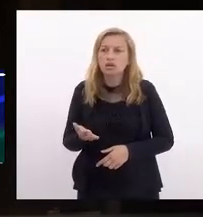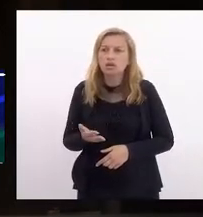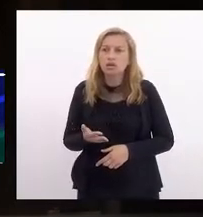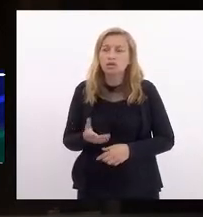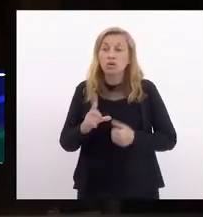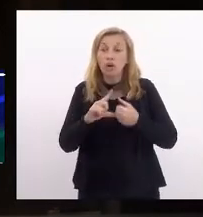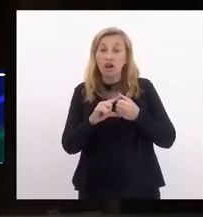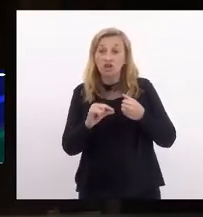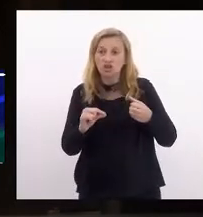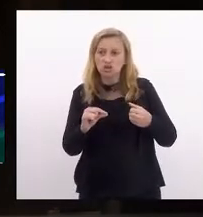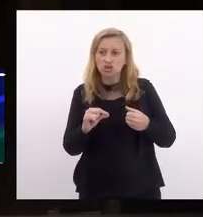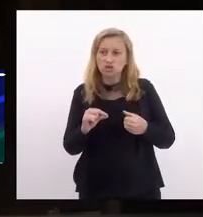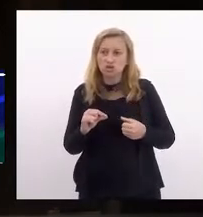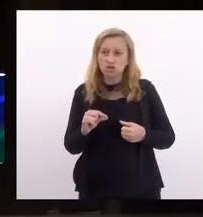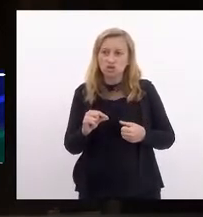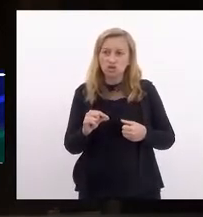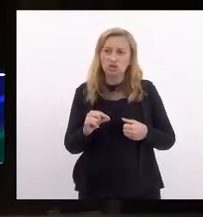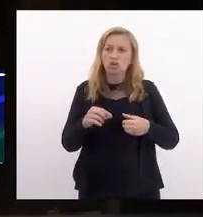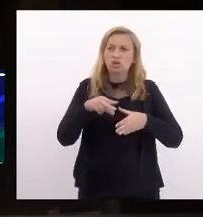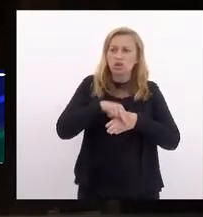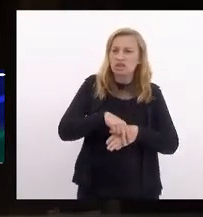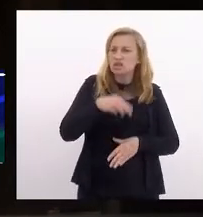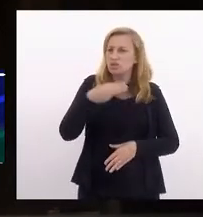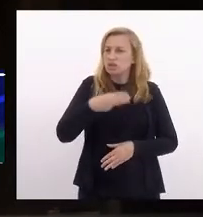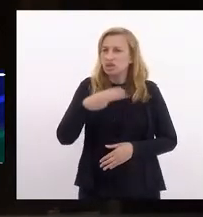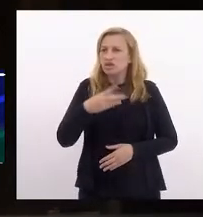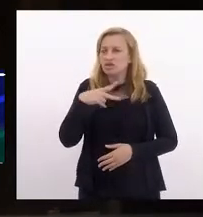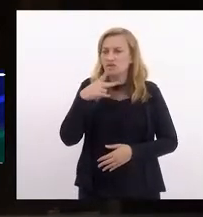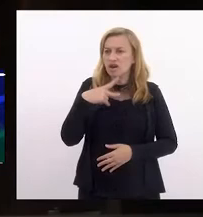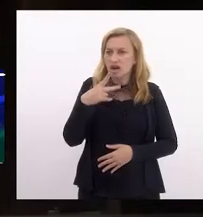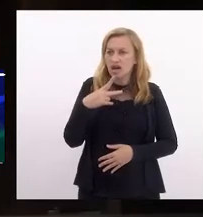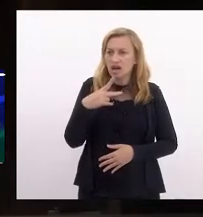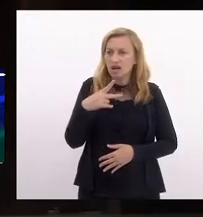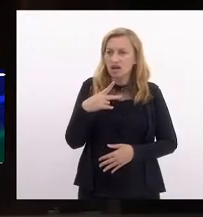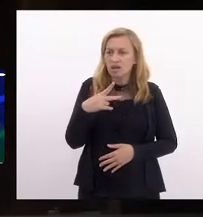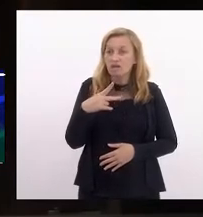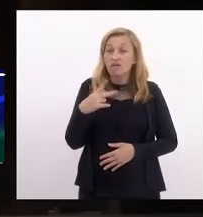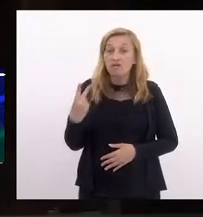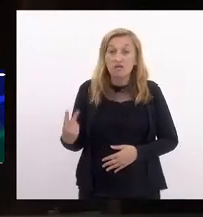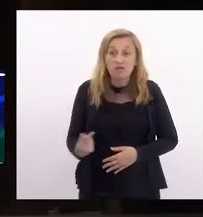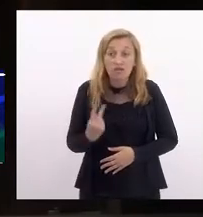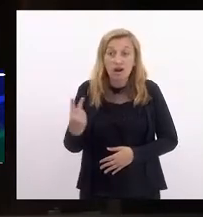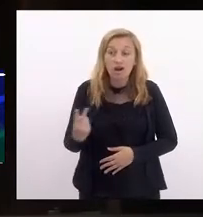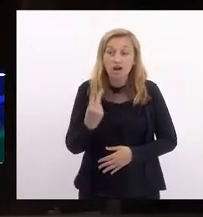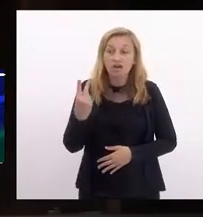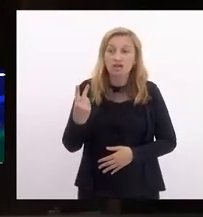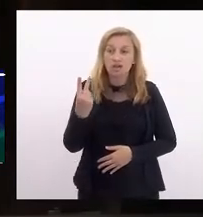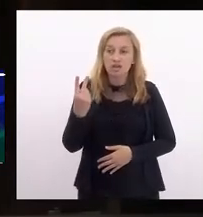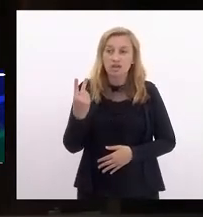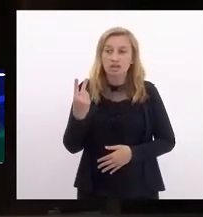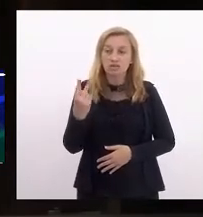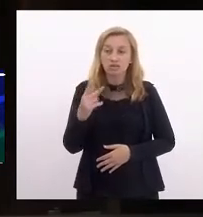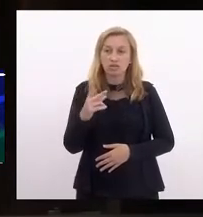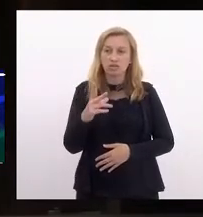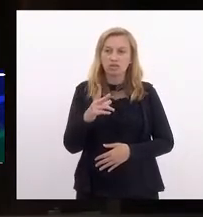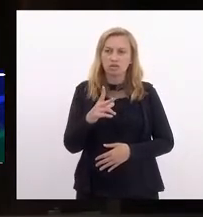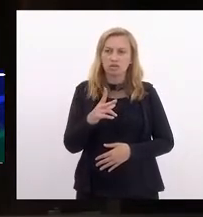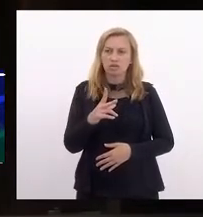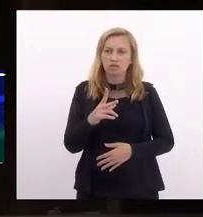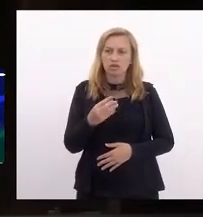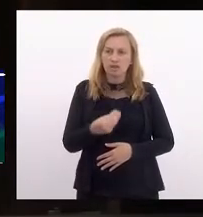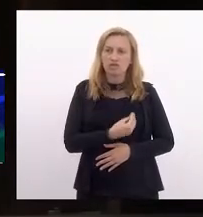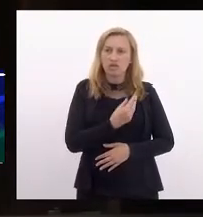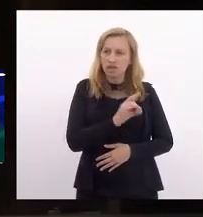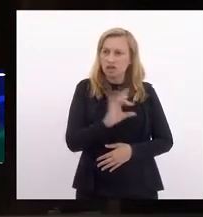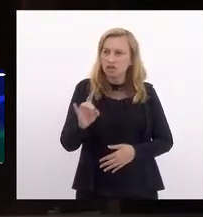o meu artigo no inciso terceiro se fala da preservação da privacidade alguém é contra